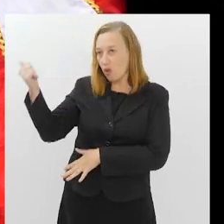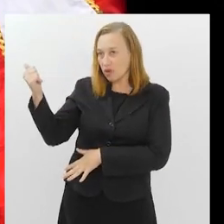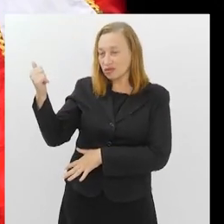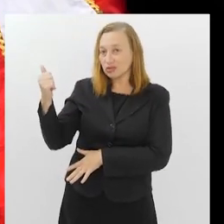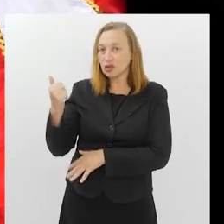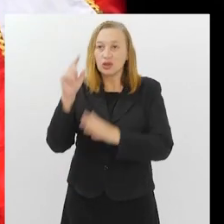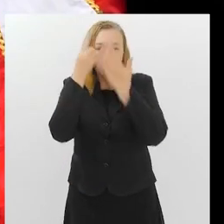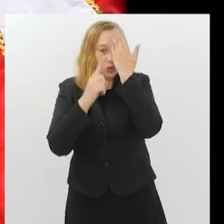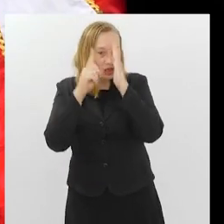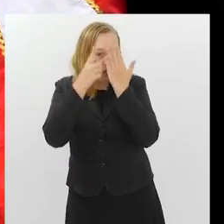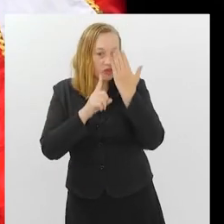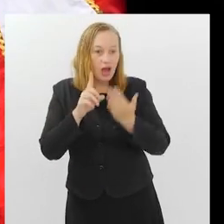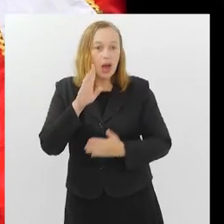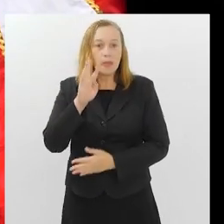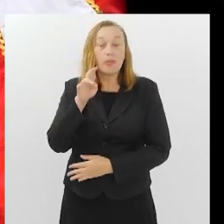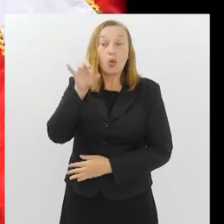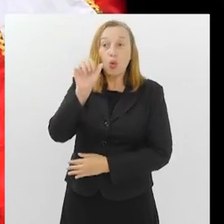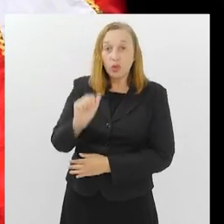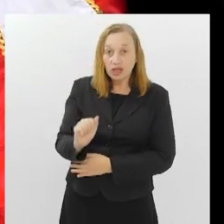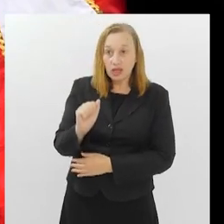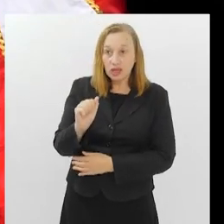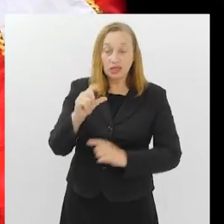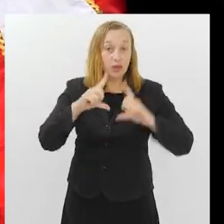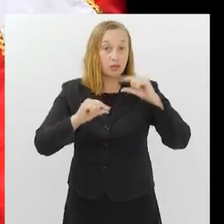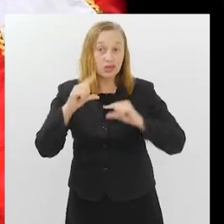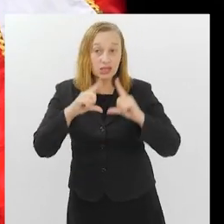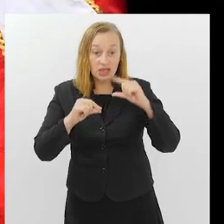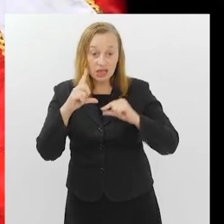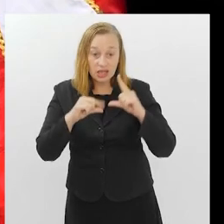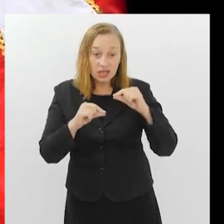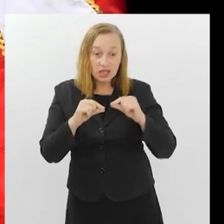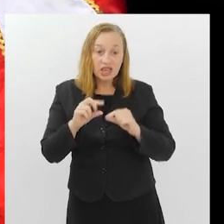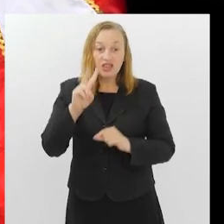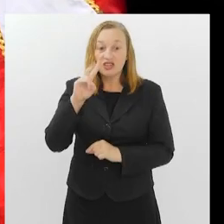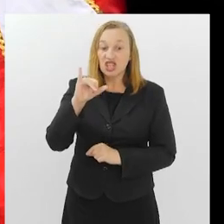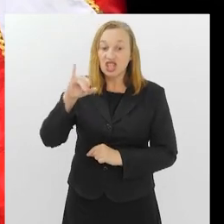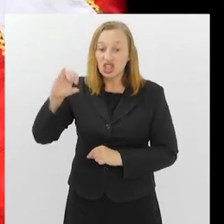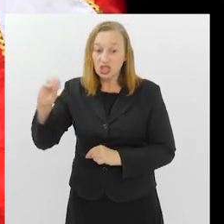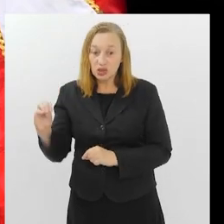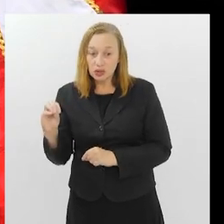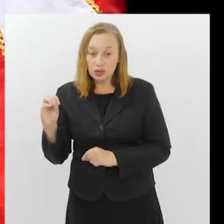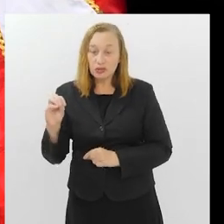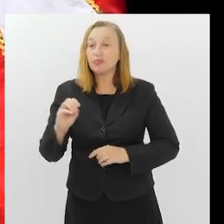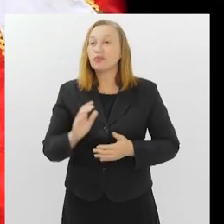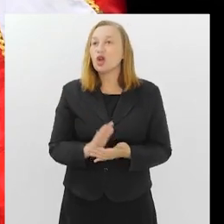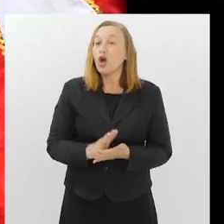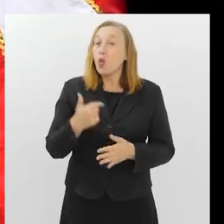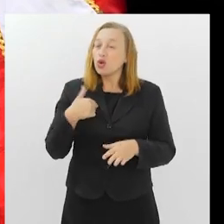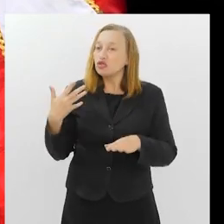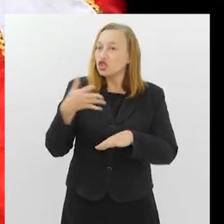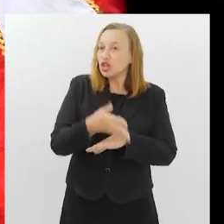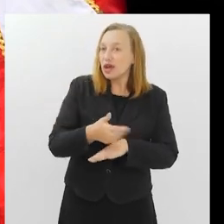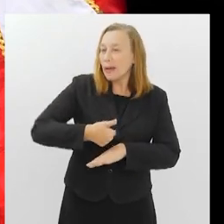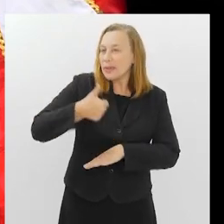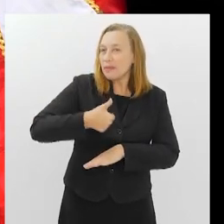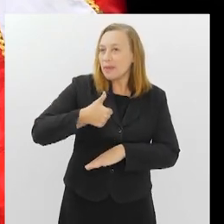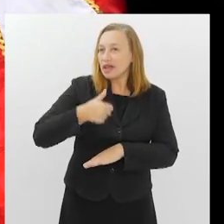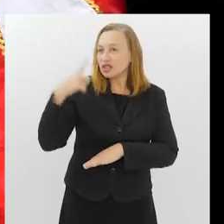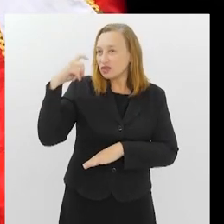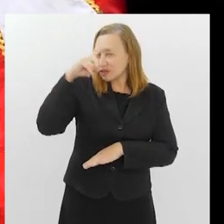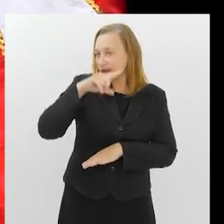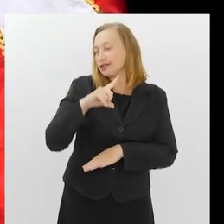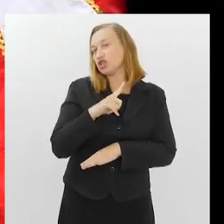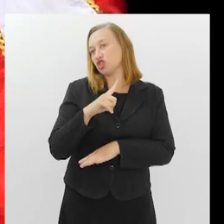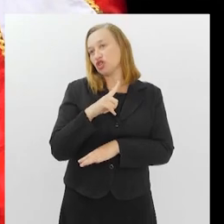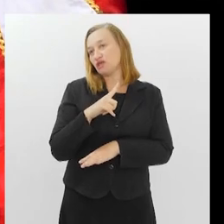grandes nomes no carnaval, a Bruna da Mocidade, a Daciana, o Vinícius da UPM. Quando eu cheguei ali, foi quando eu tive a minha primeira